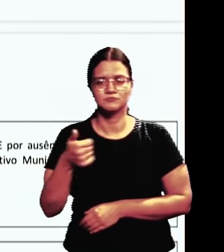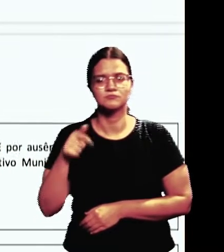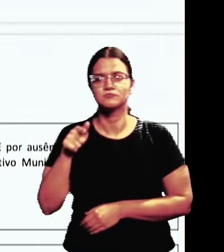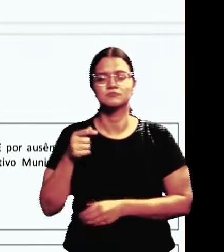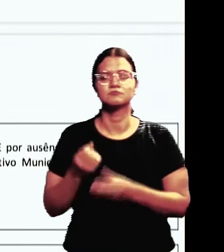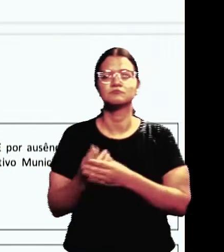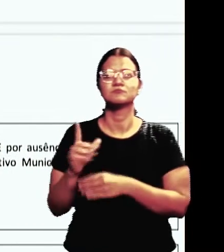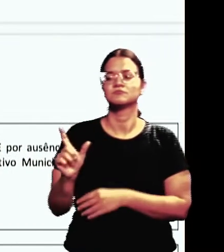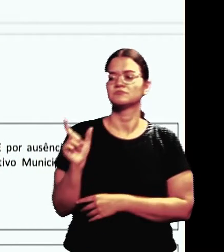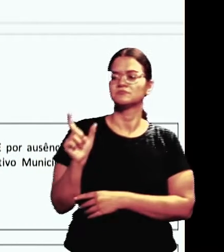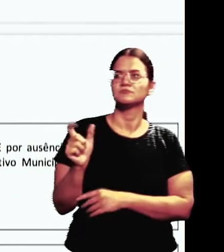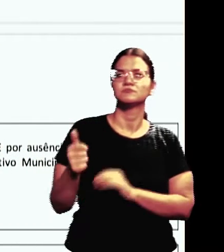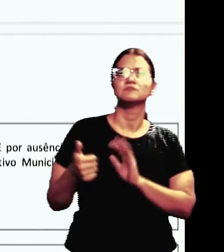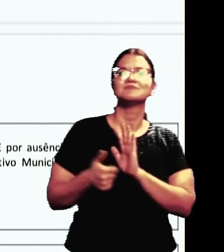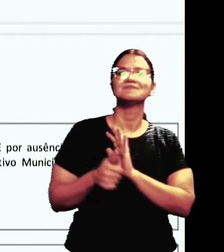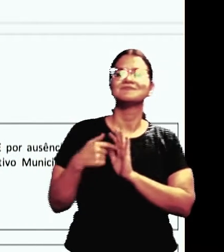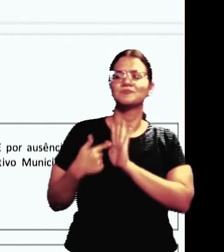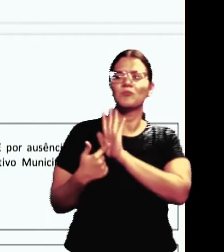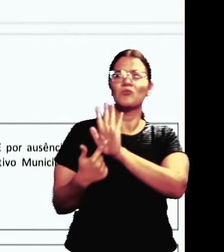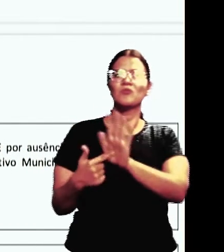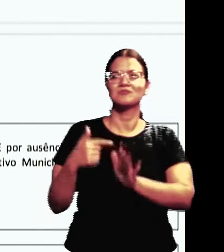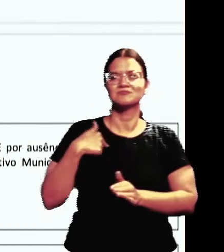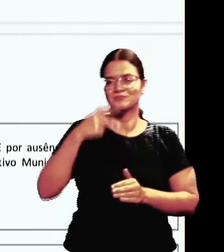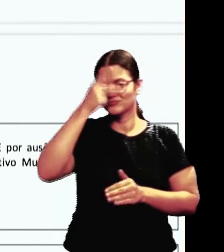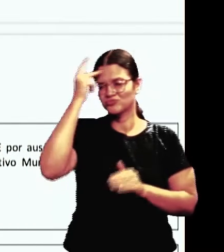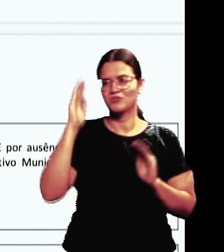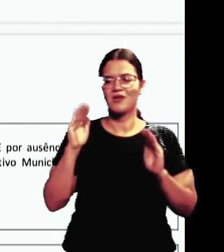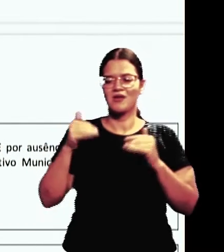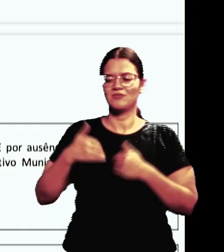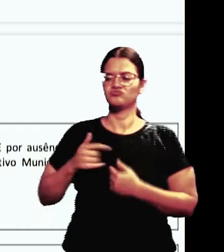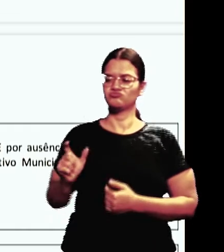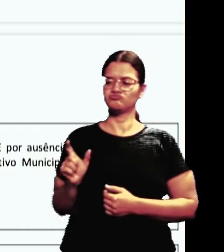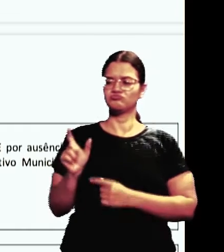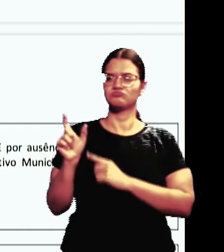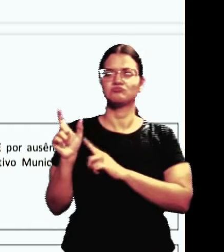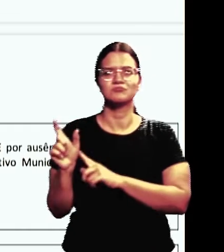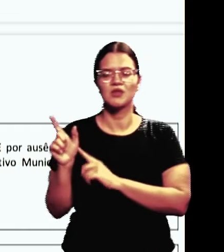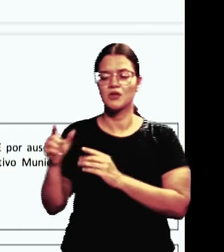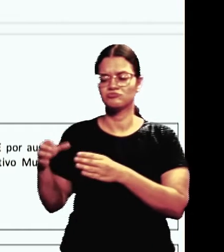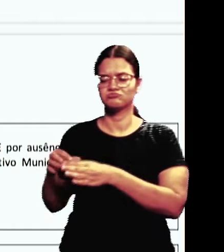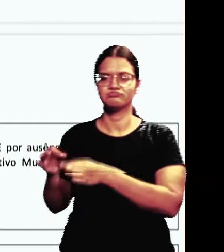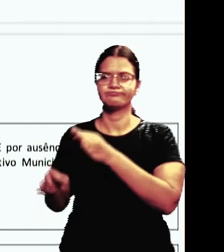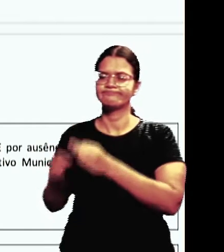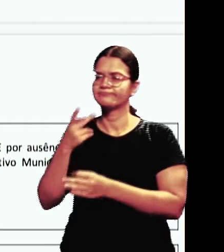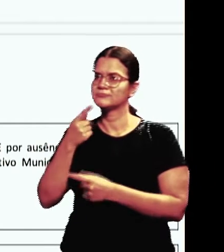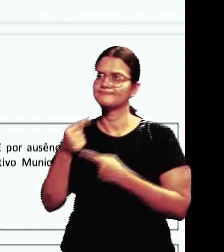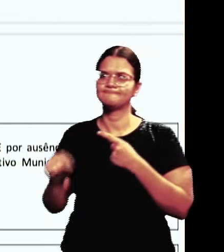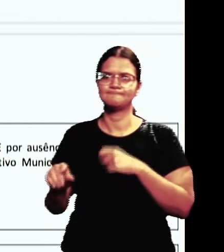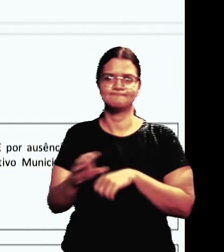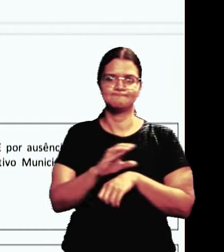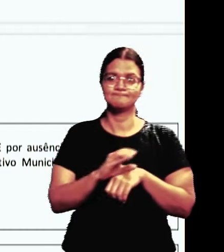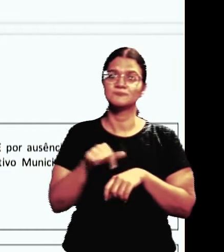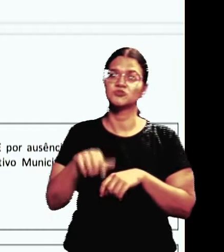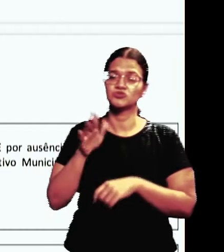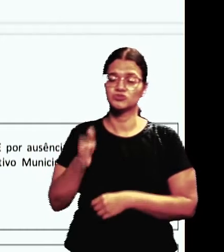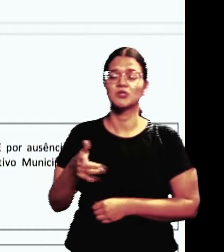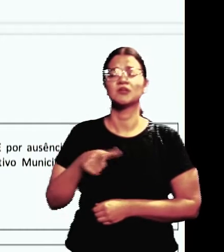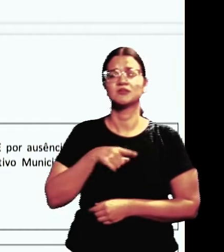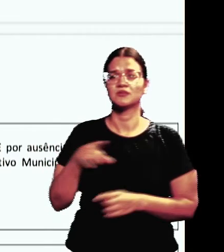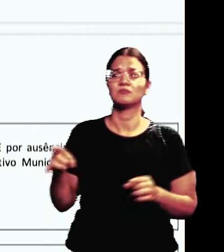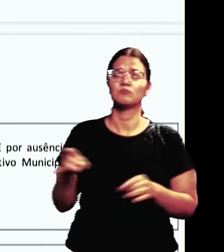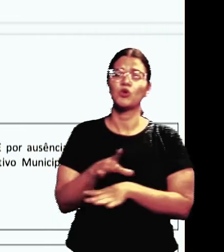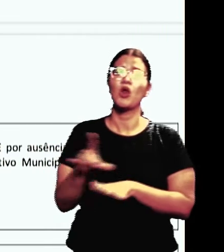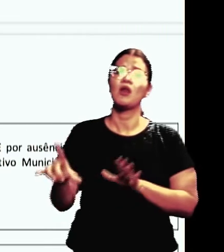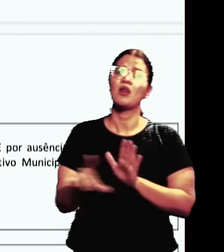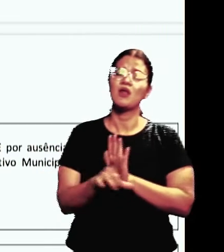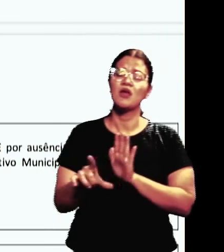a carteira de identificação do autista no âmbito do município de Goiânia. A procuradora manifestou pela inconstitucionalidade, por já haver